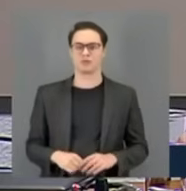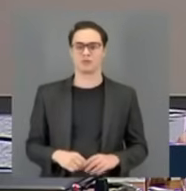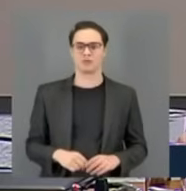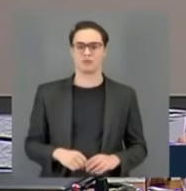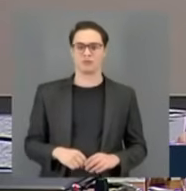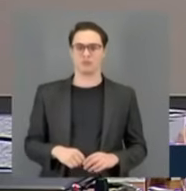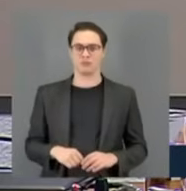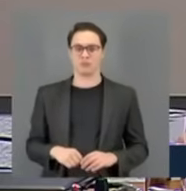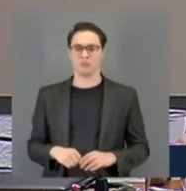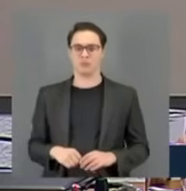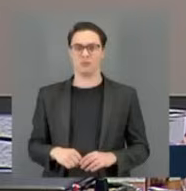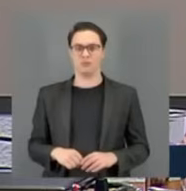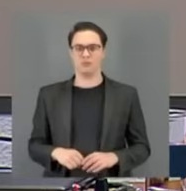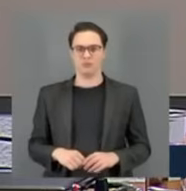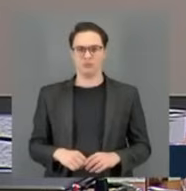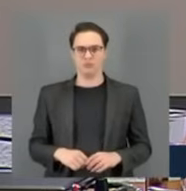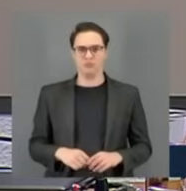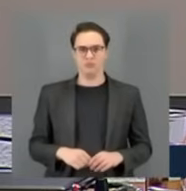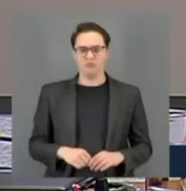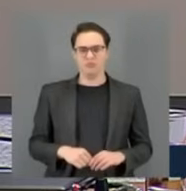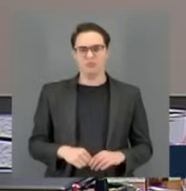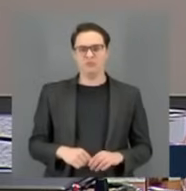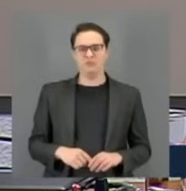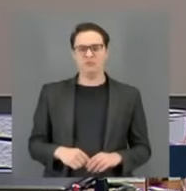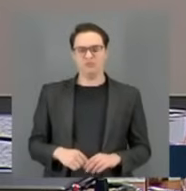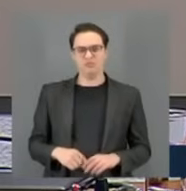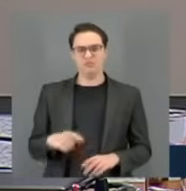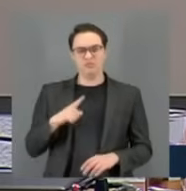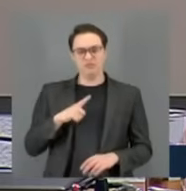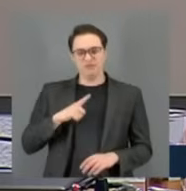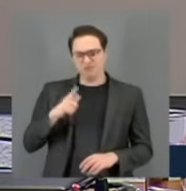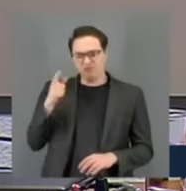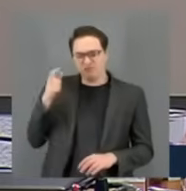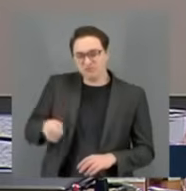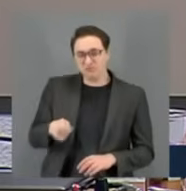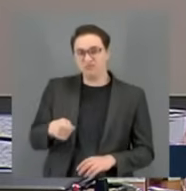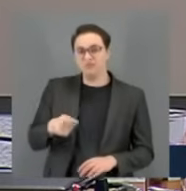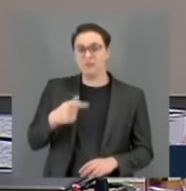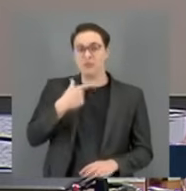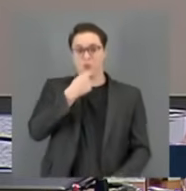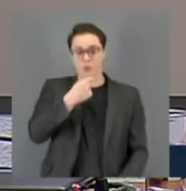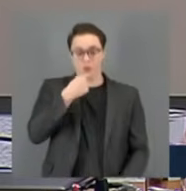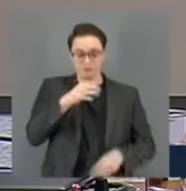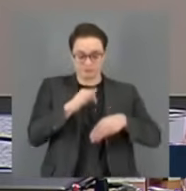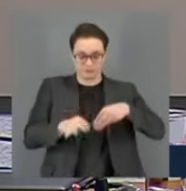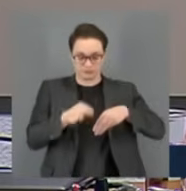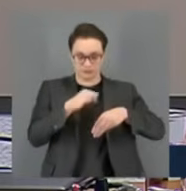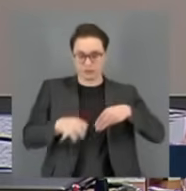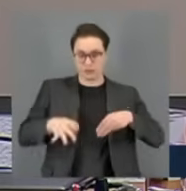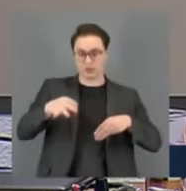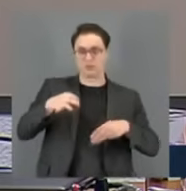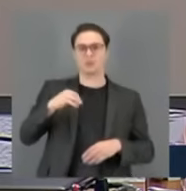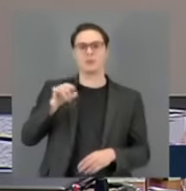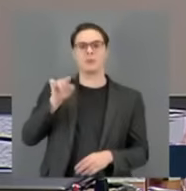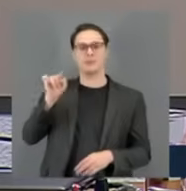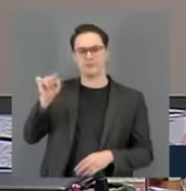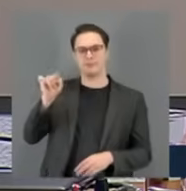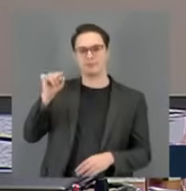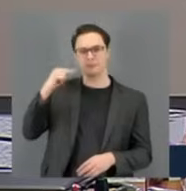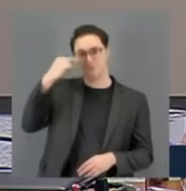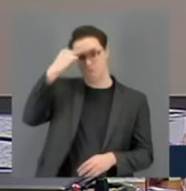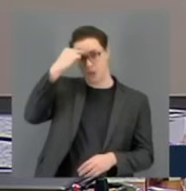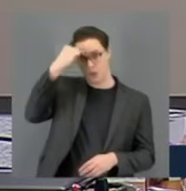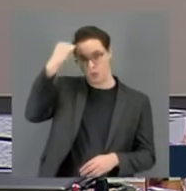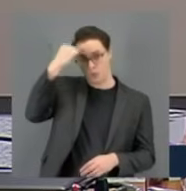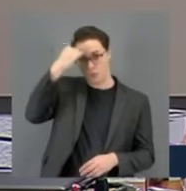Em uma das decisões, o ministro Barroso deu 5 dias para que o Twitter revelasse quem eram